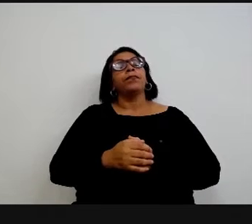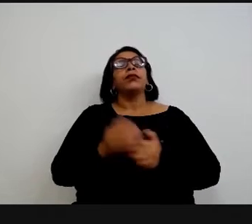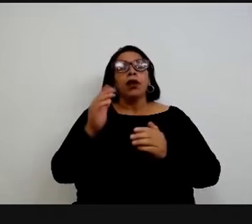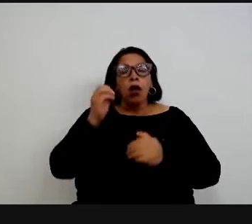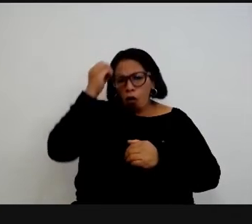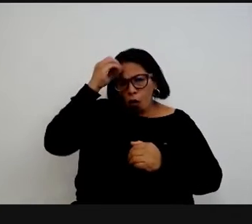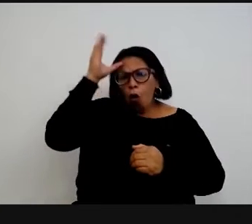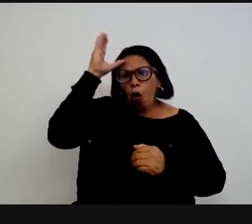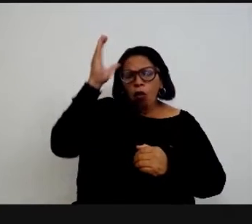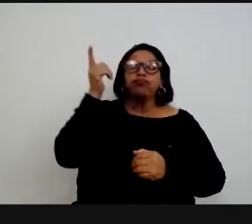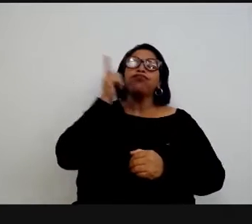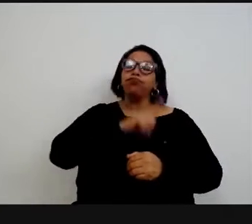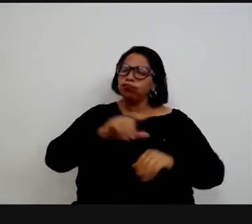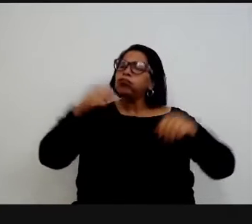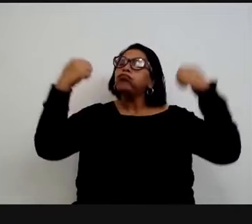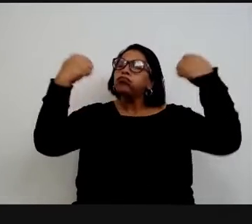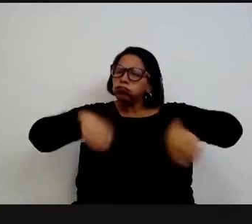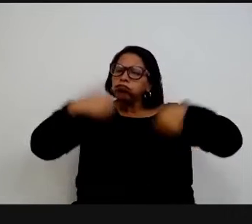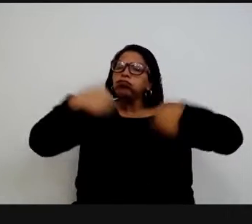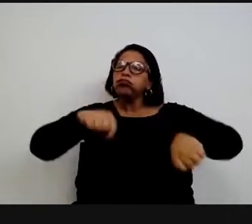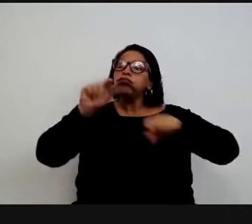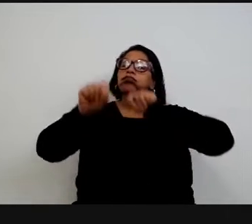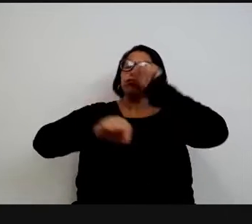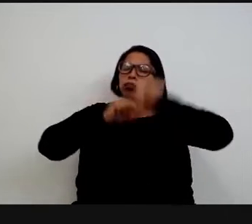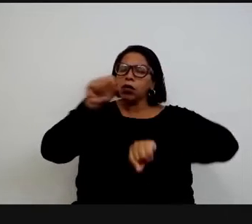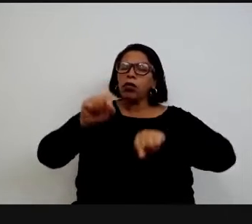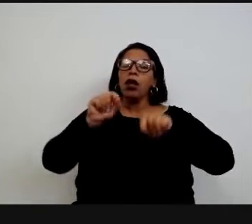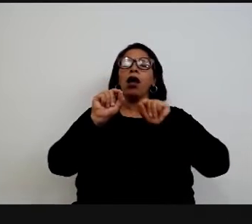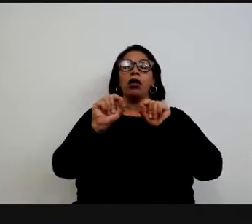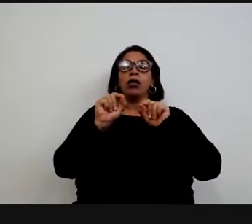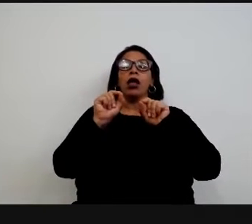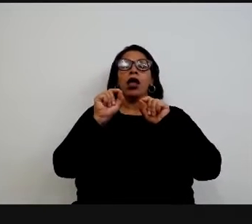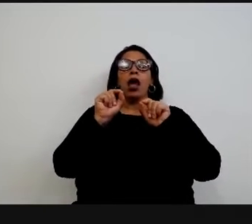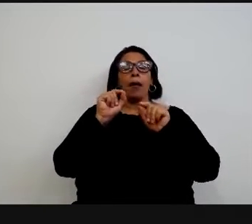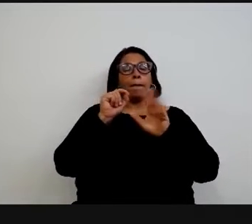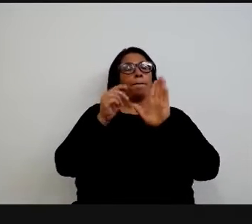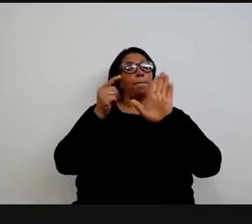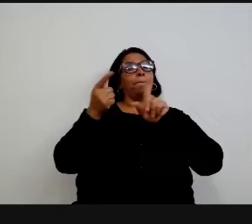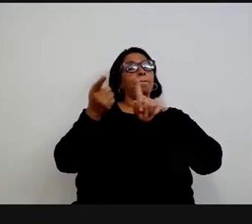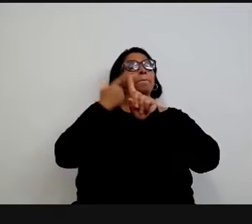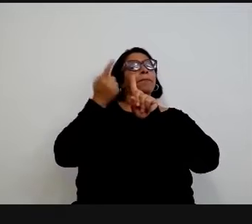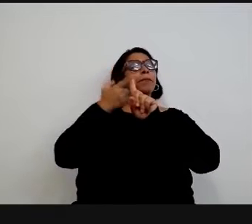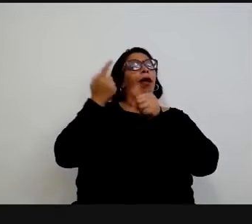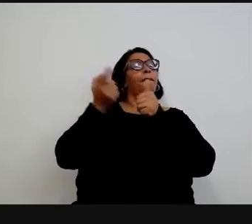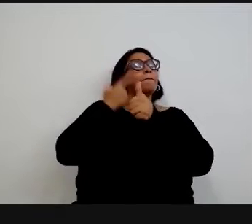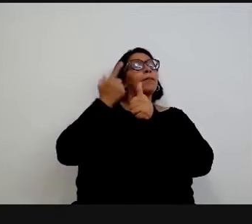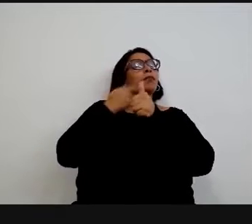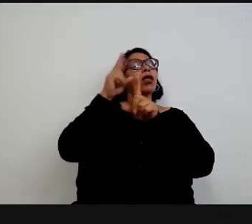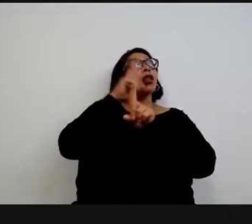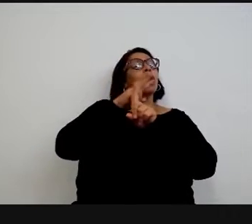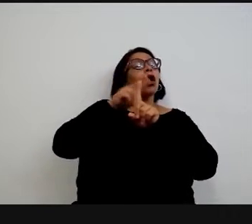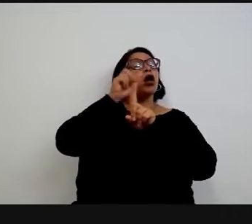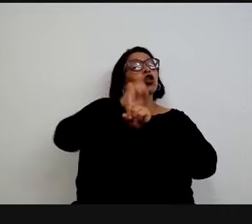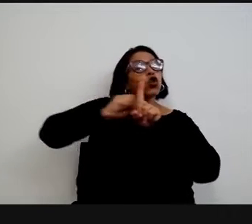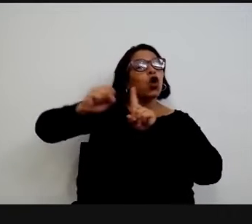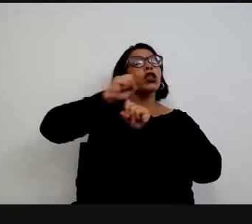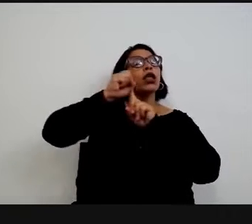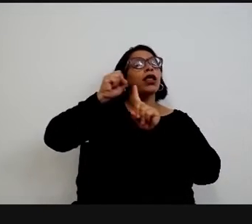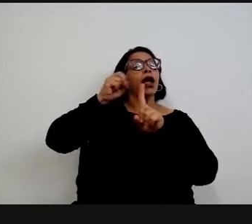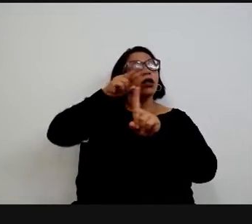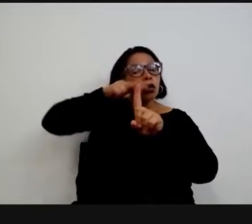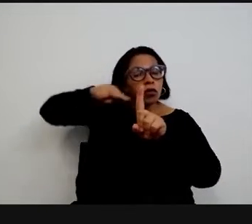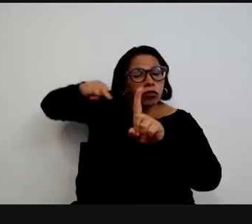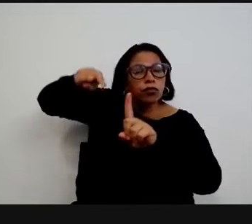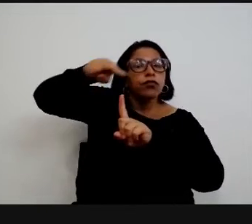construindo o conhecimento que circula a partir do olhar da sociedade. Então, esse engajamento ele é